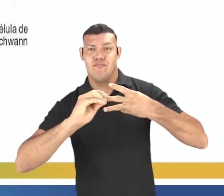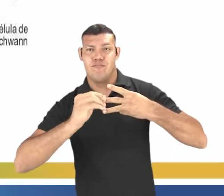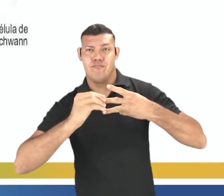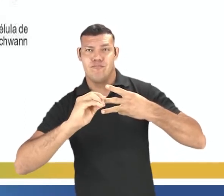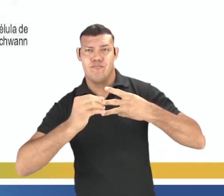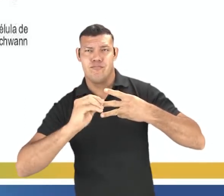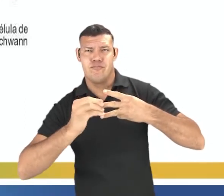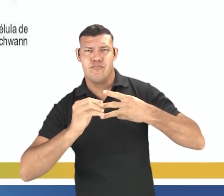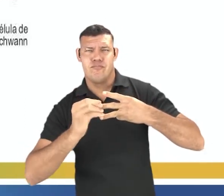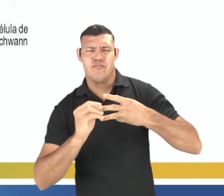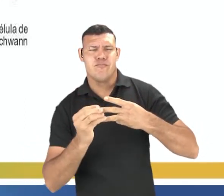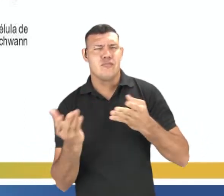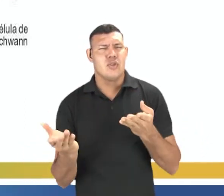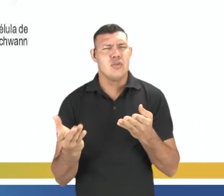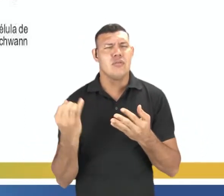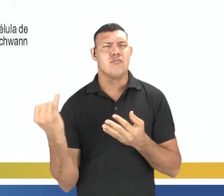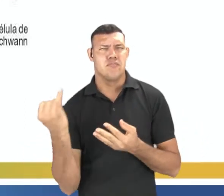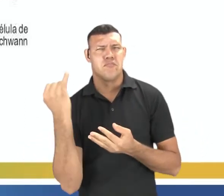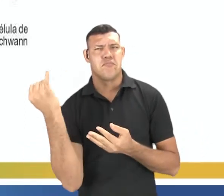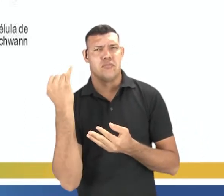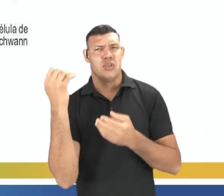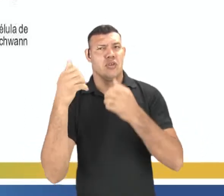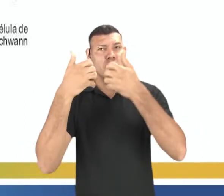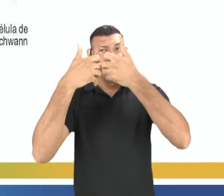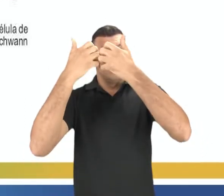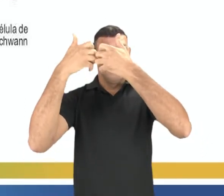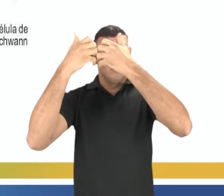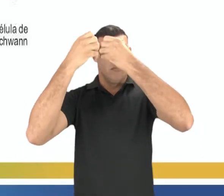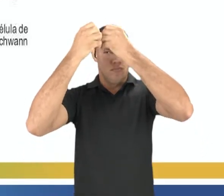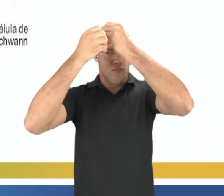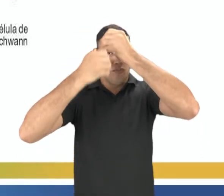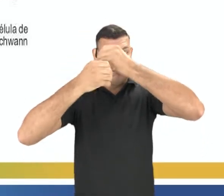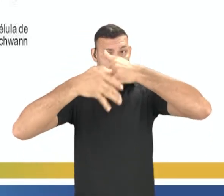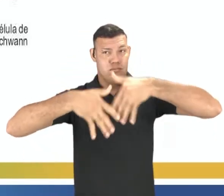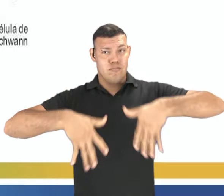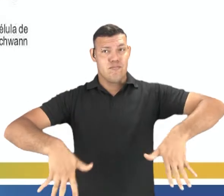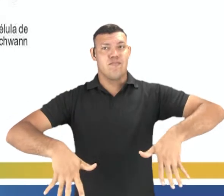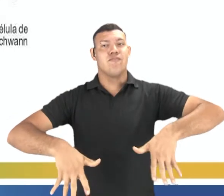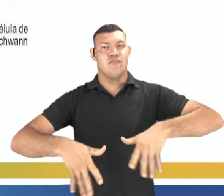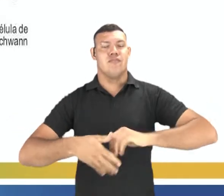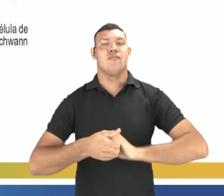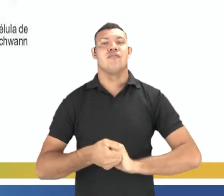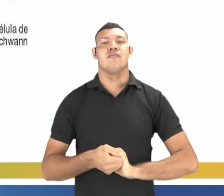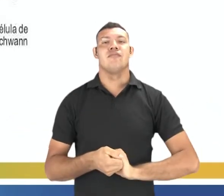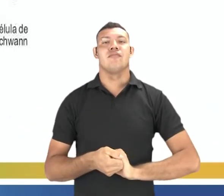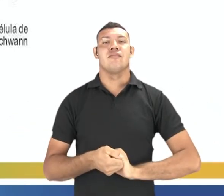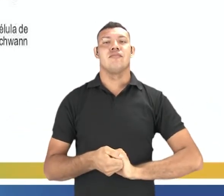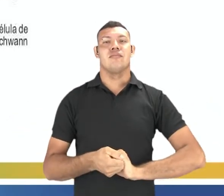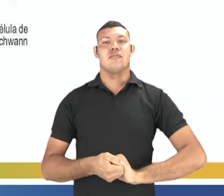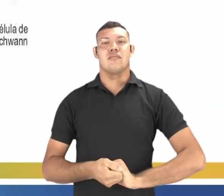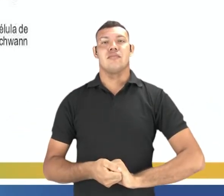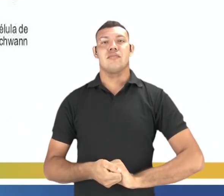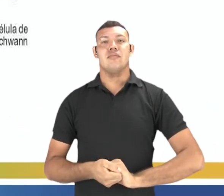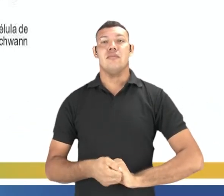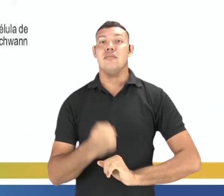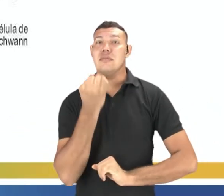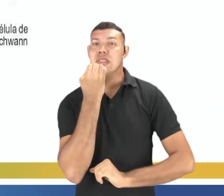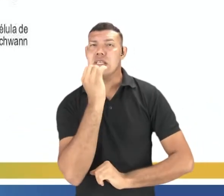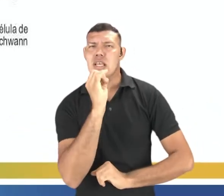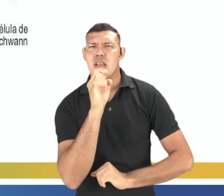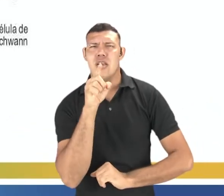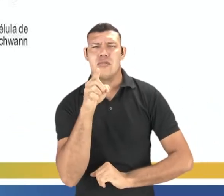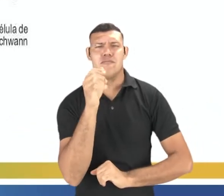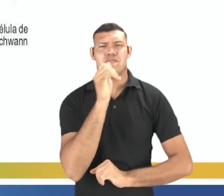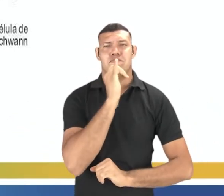são parte do sistema nervoso central que transporta a mensagem entre o cérebro até o corpo. Se